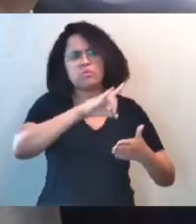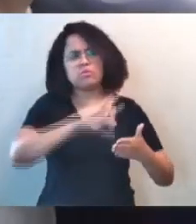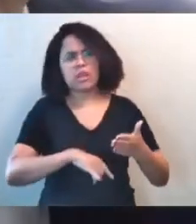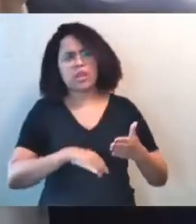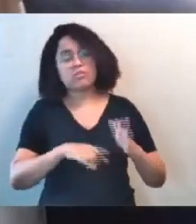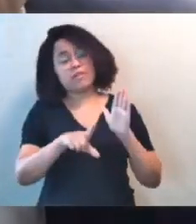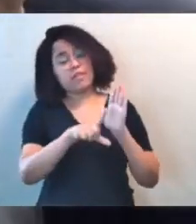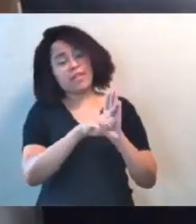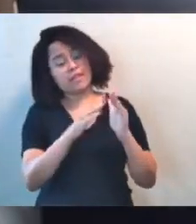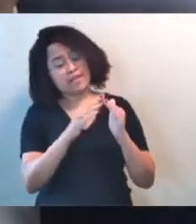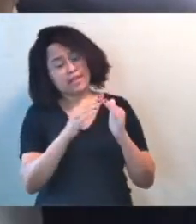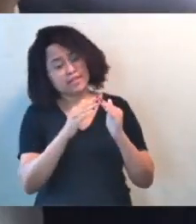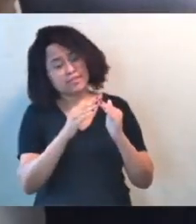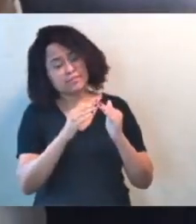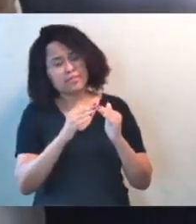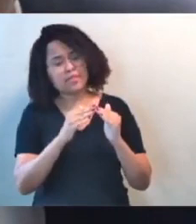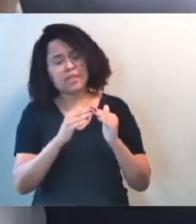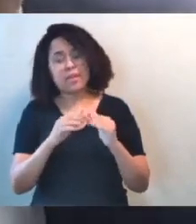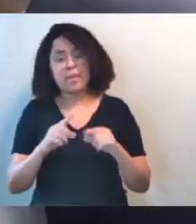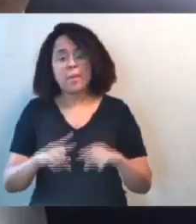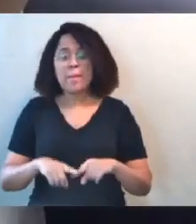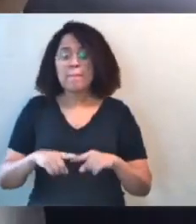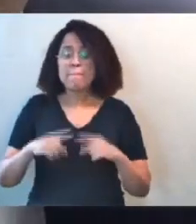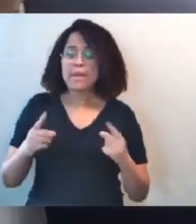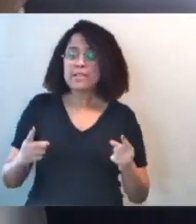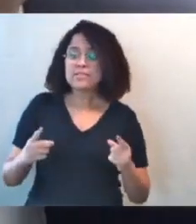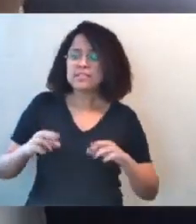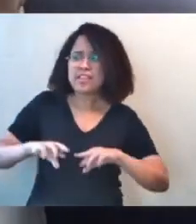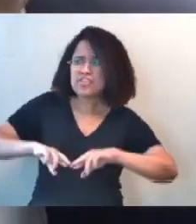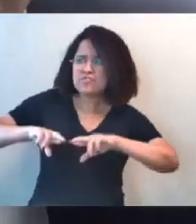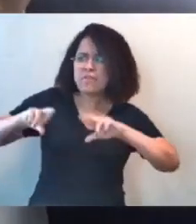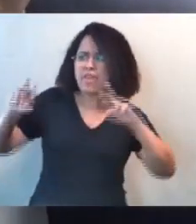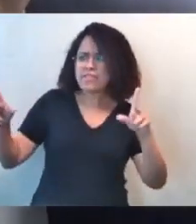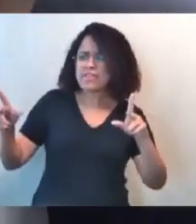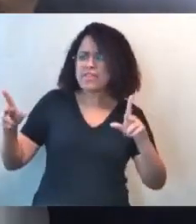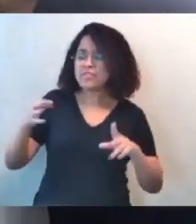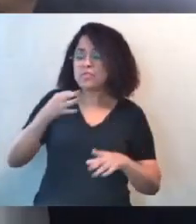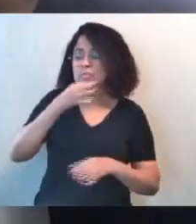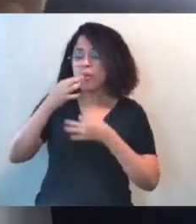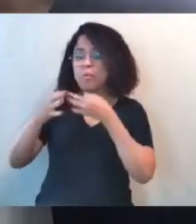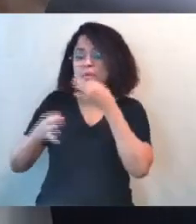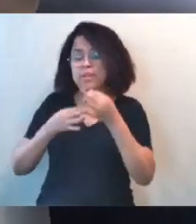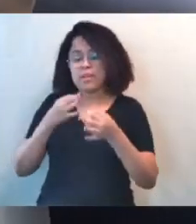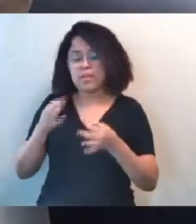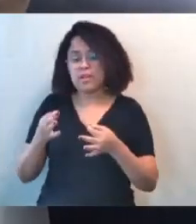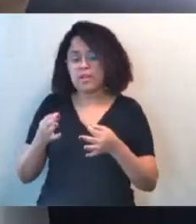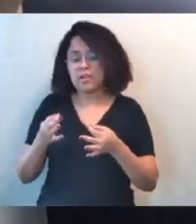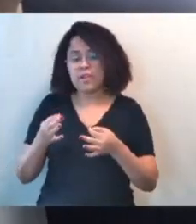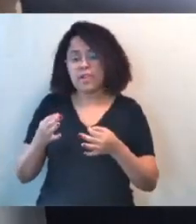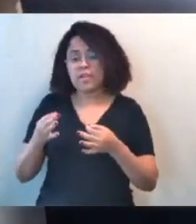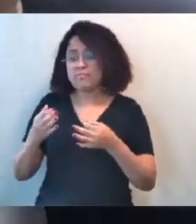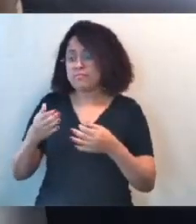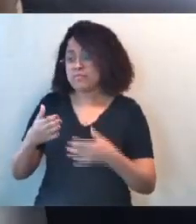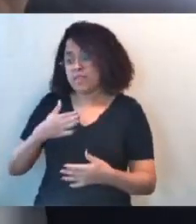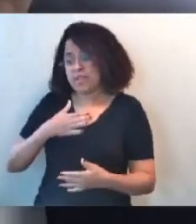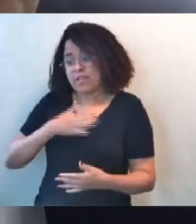legais, mas se existe a divergência na opinião, nada mais cabe a mim do que